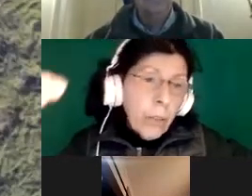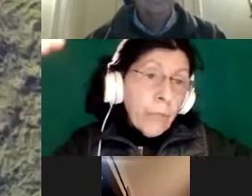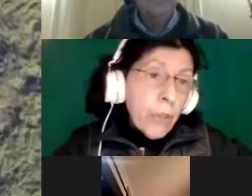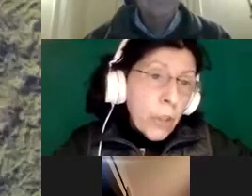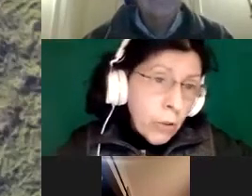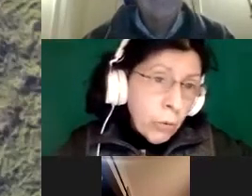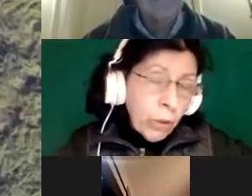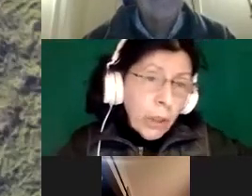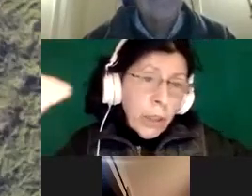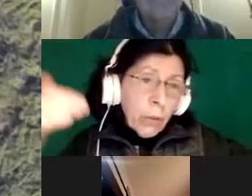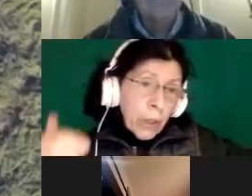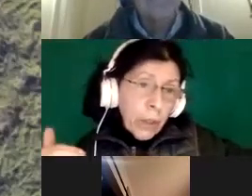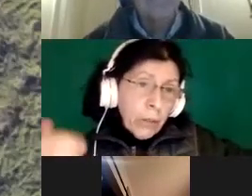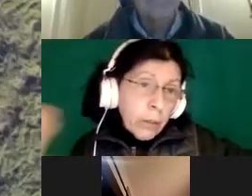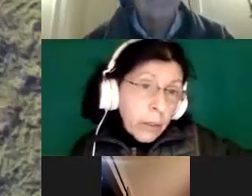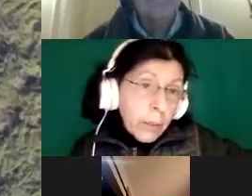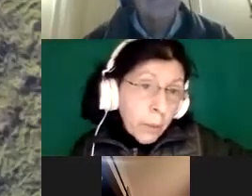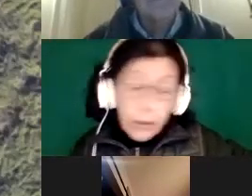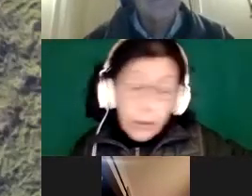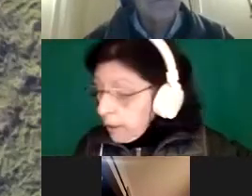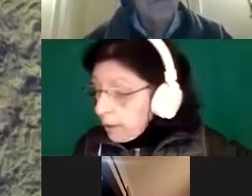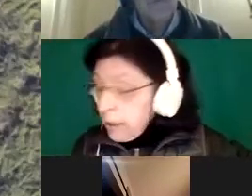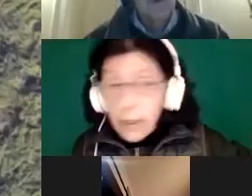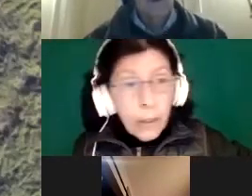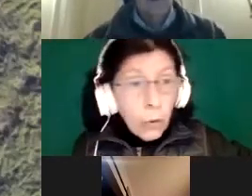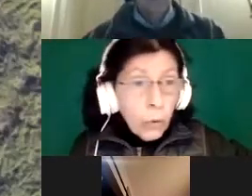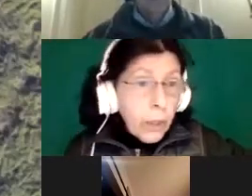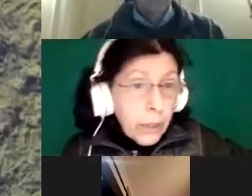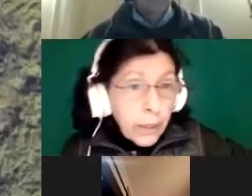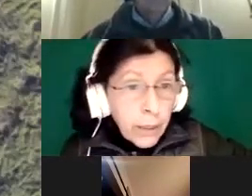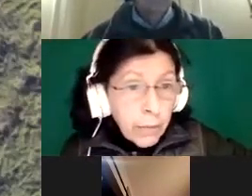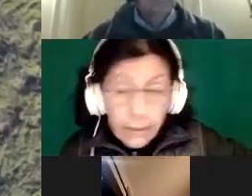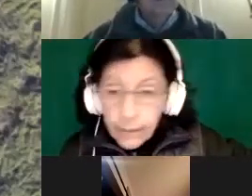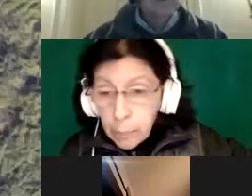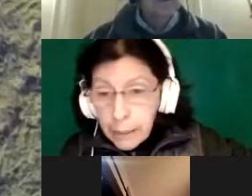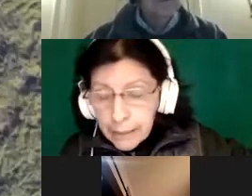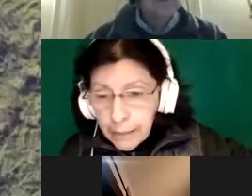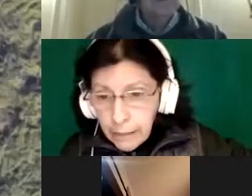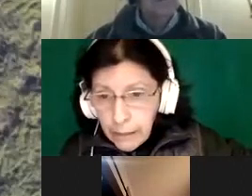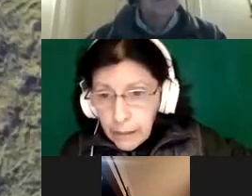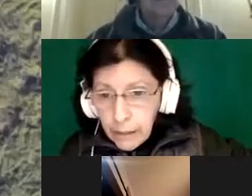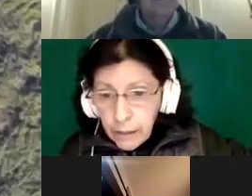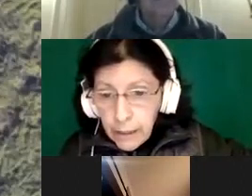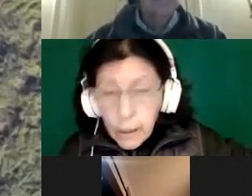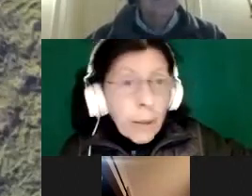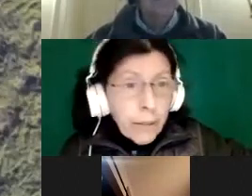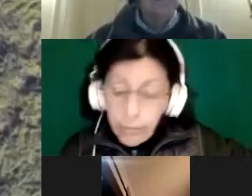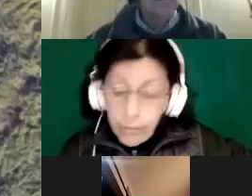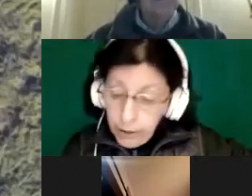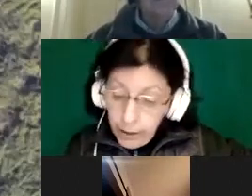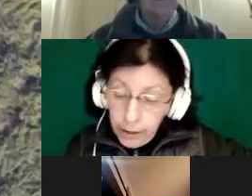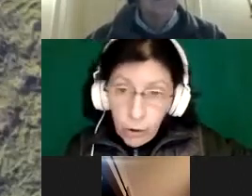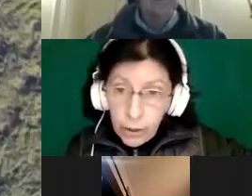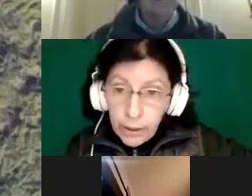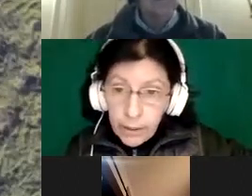ligação desse vestígio no terreno com aquilo que pode ser a sua equivalência na planta e a